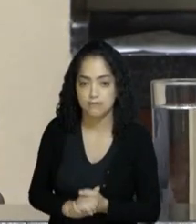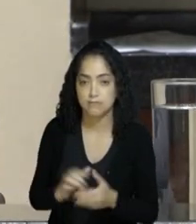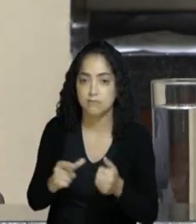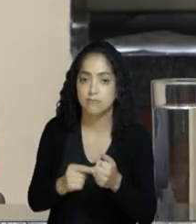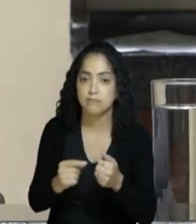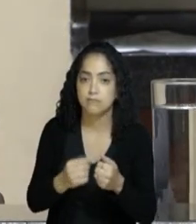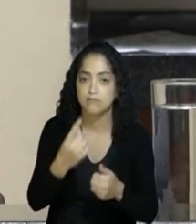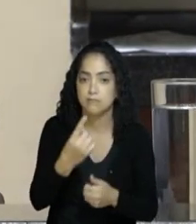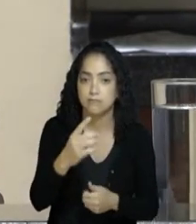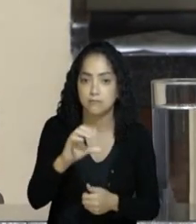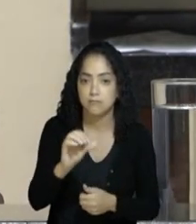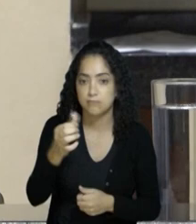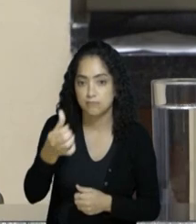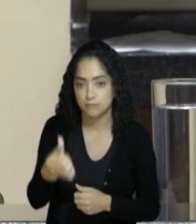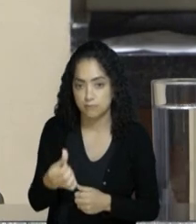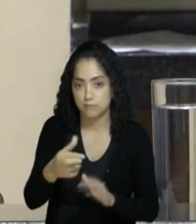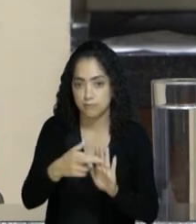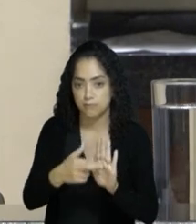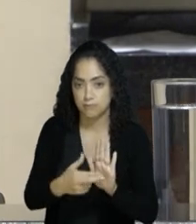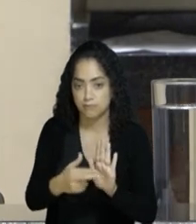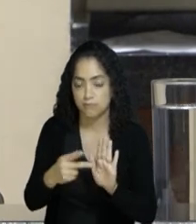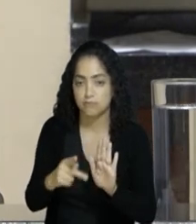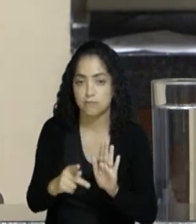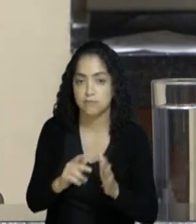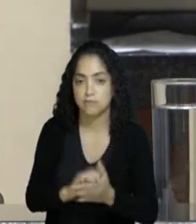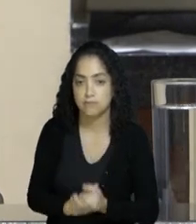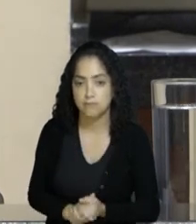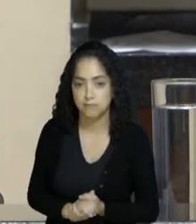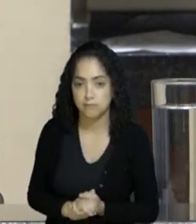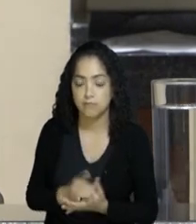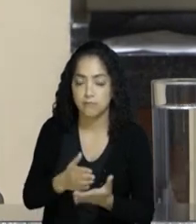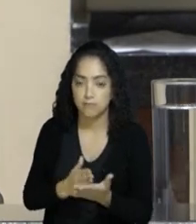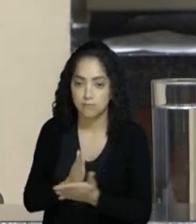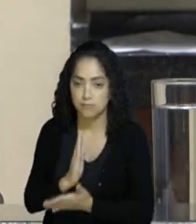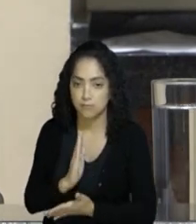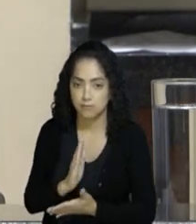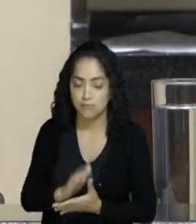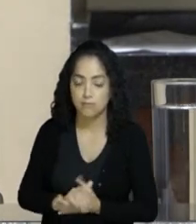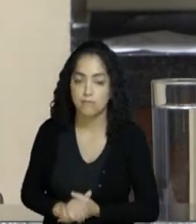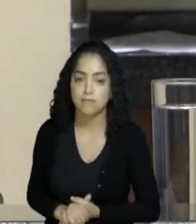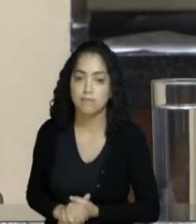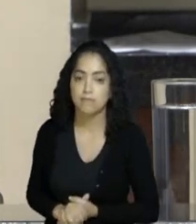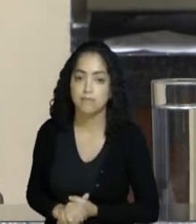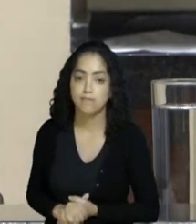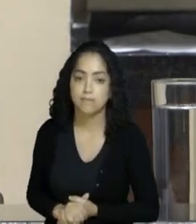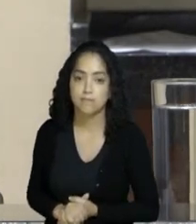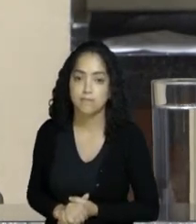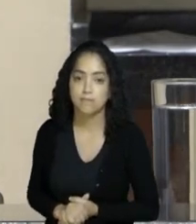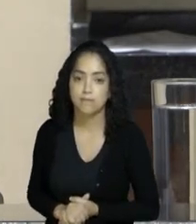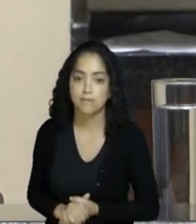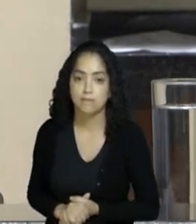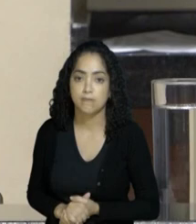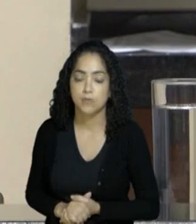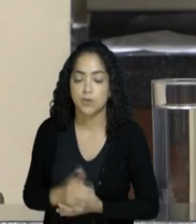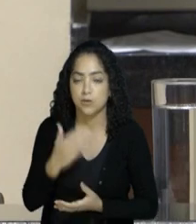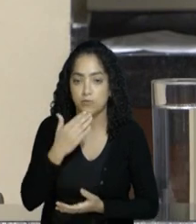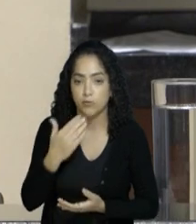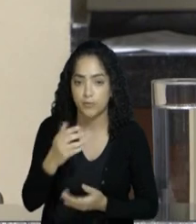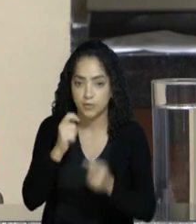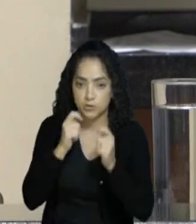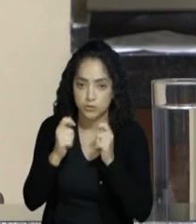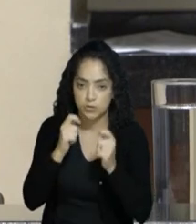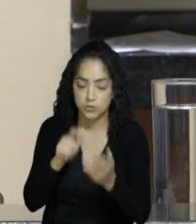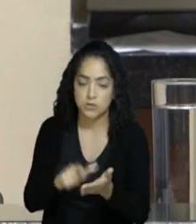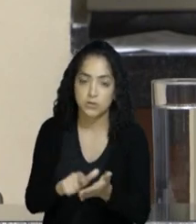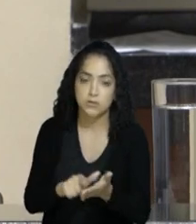artigo 106 do Regimento Interno, dou a ata por aprovado. Solicito à assessoria